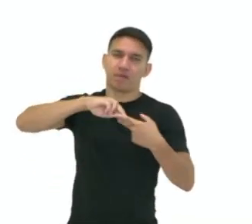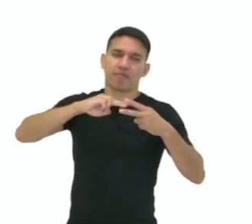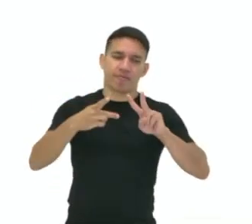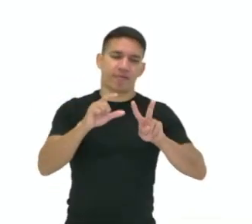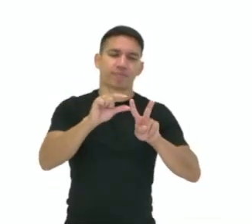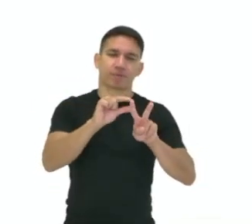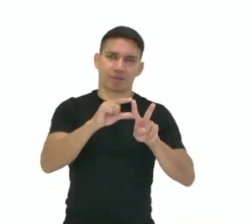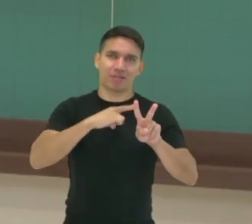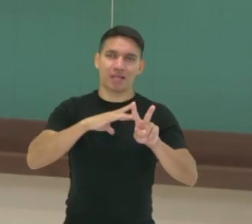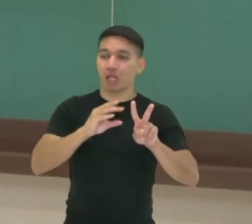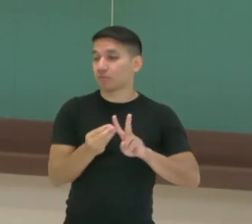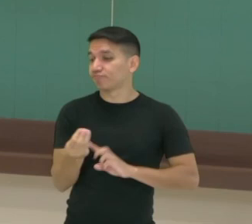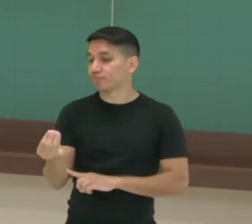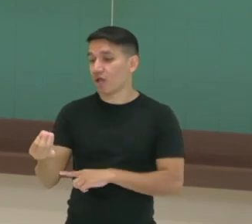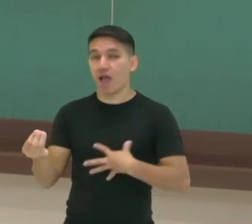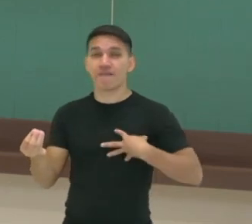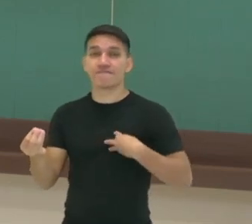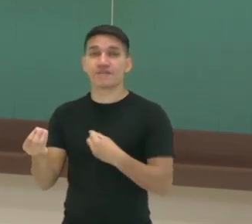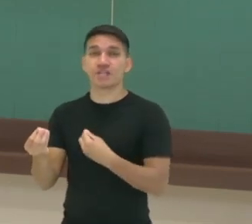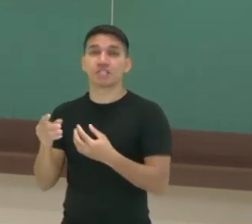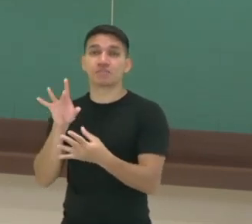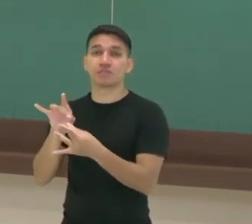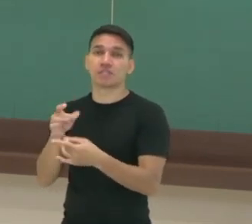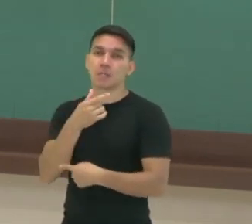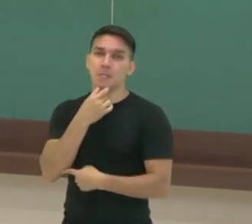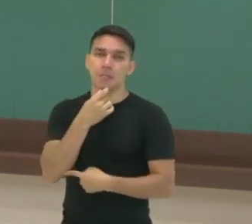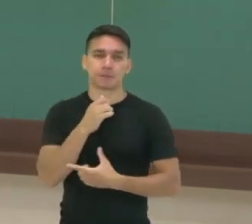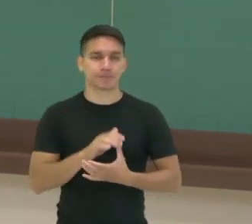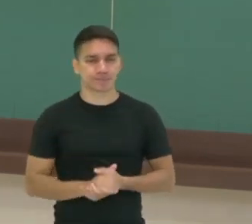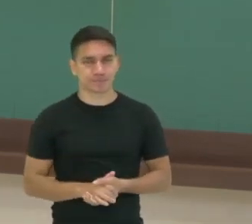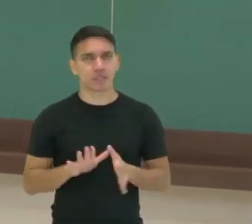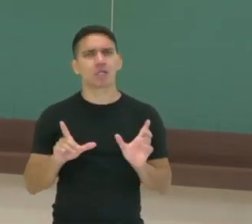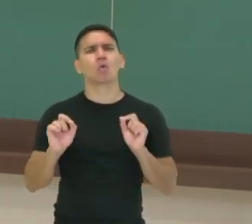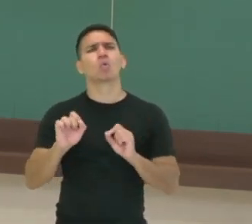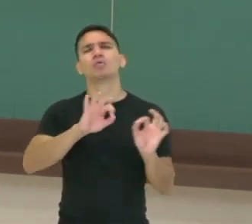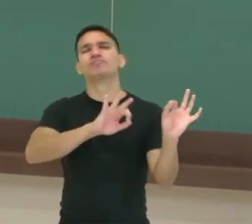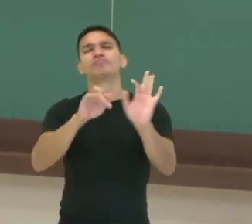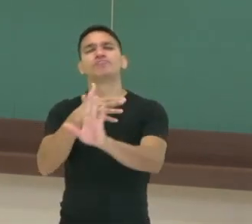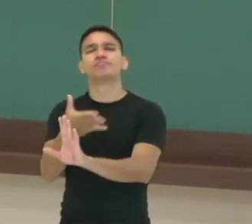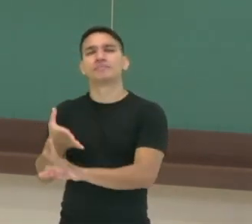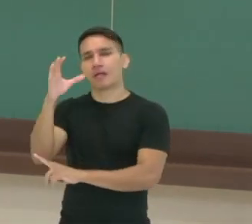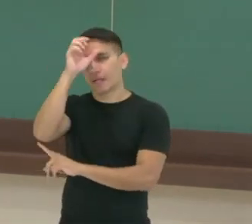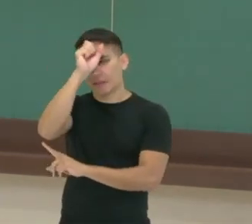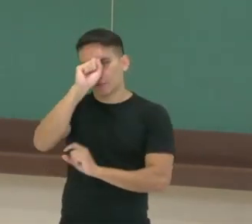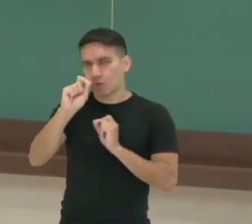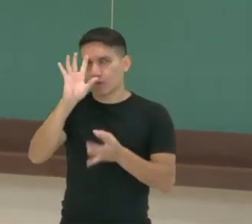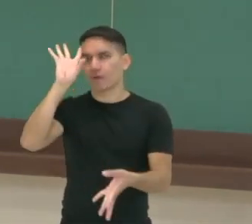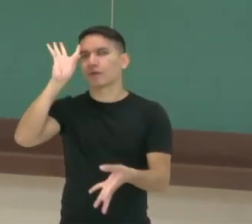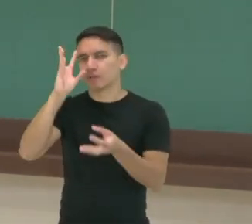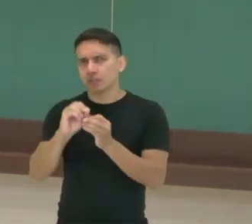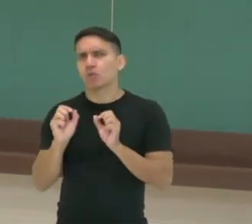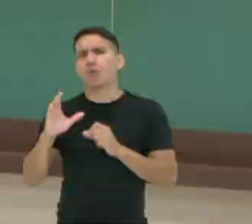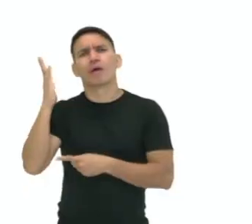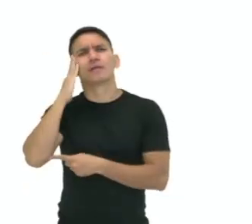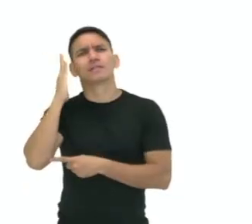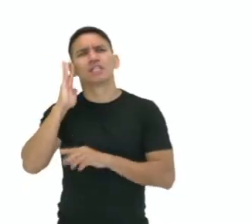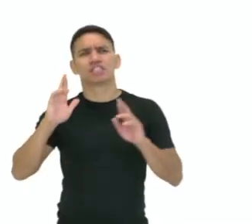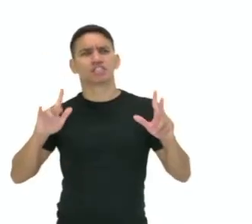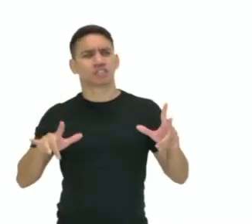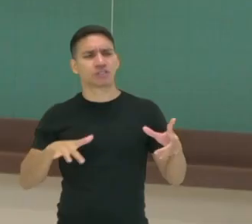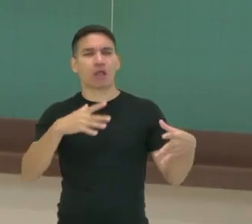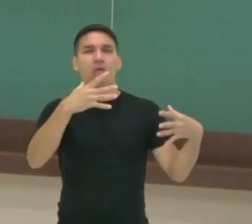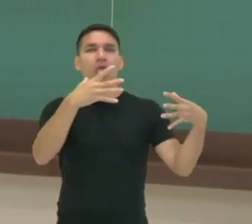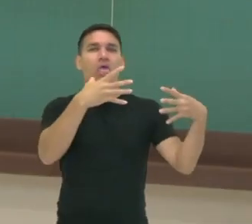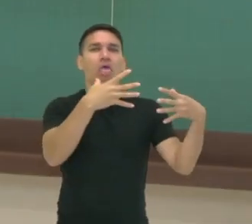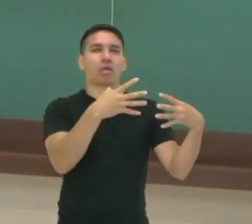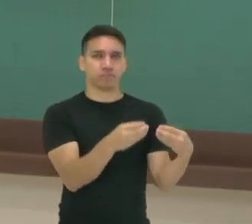sexo masculino. E o que vimos na aula? Entendemos, compreendemos um pouquinho o que é a atrofia muscular